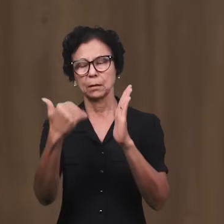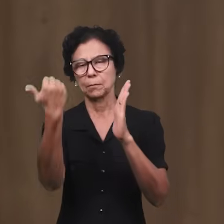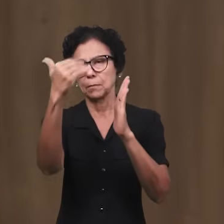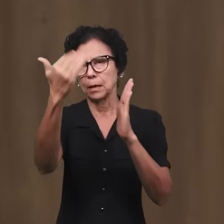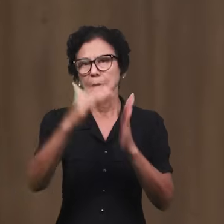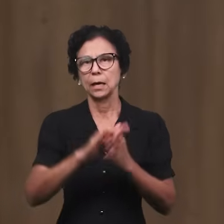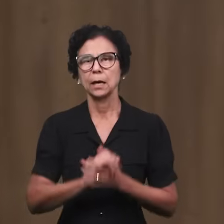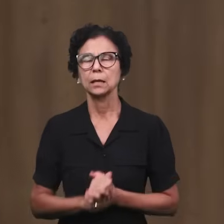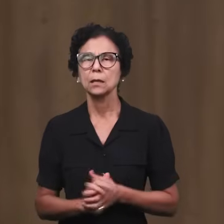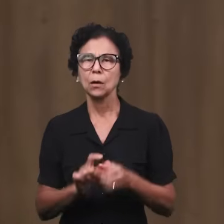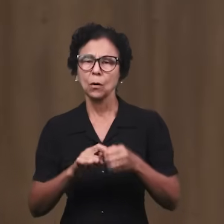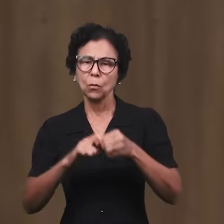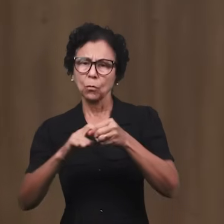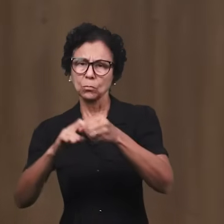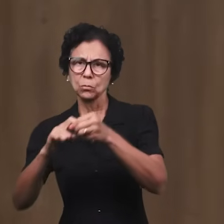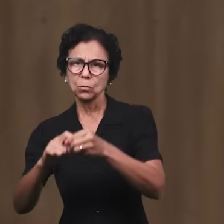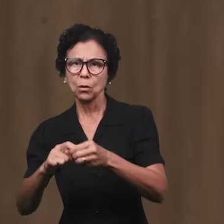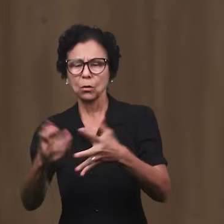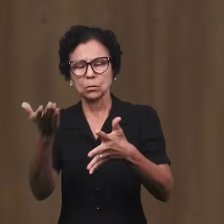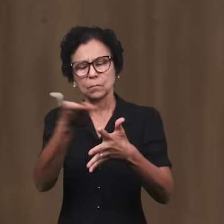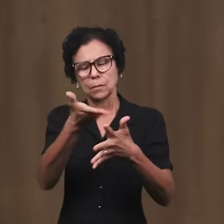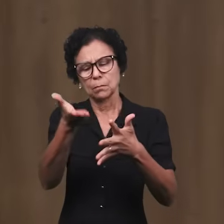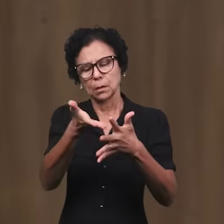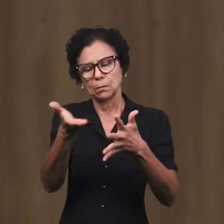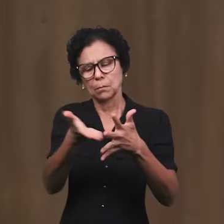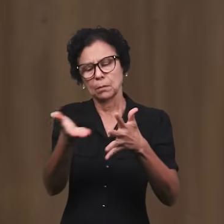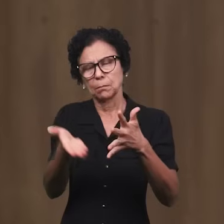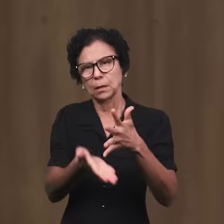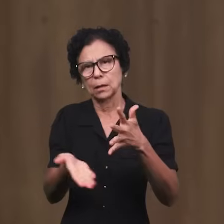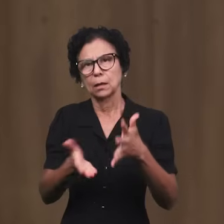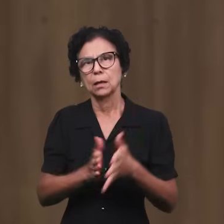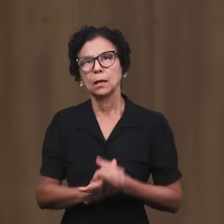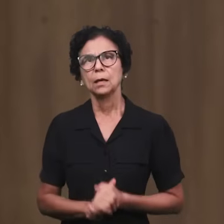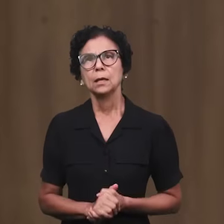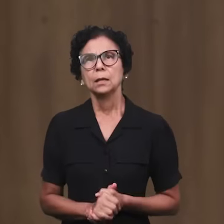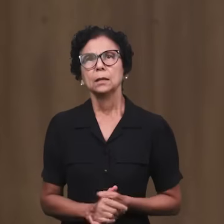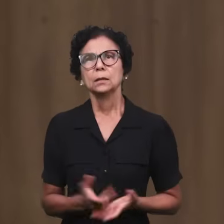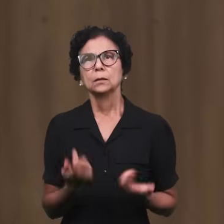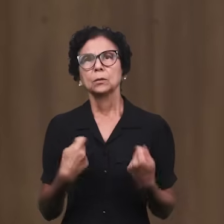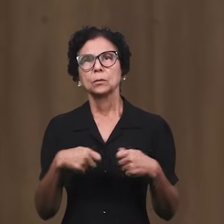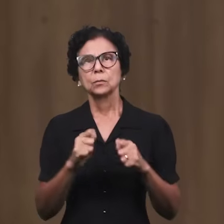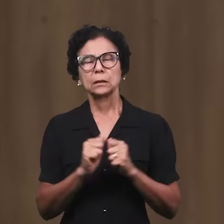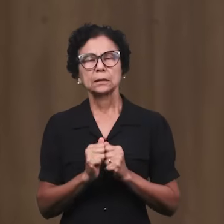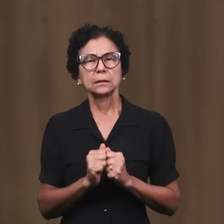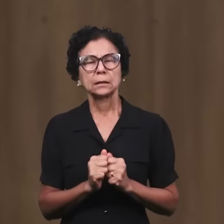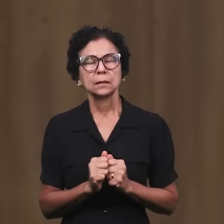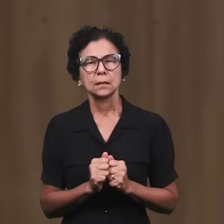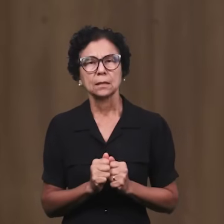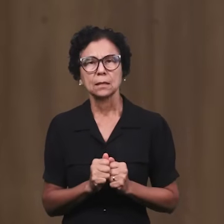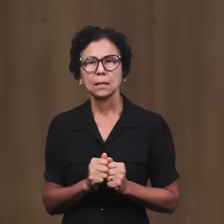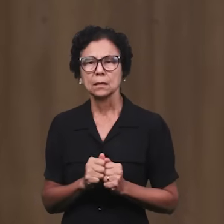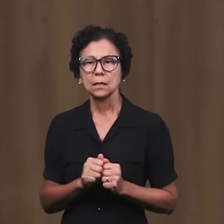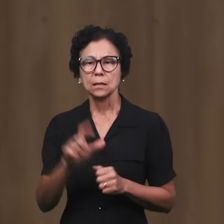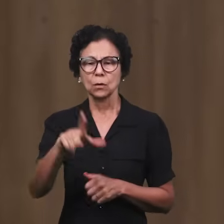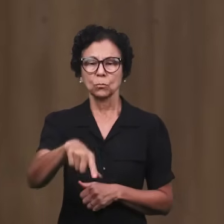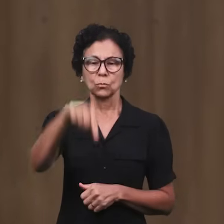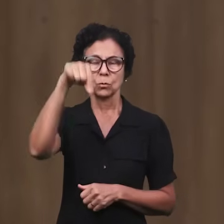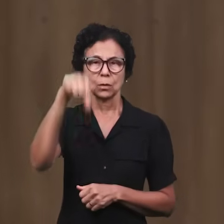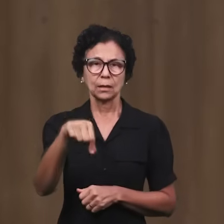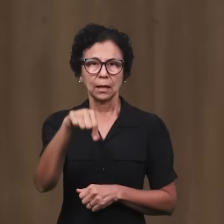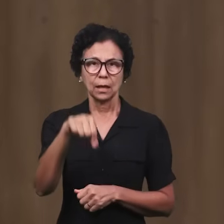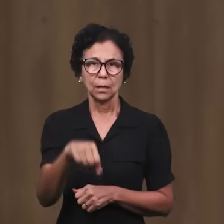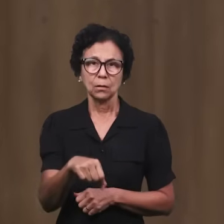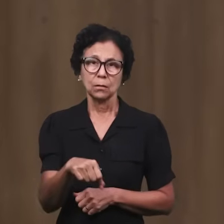vai pagando de forma parcelada, né? Você não precisa ter... O consórcio não é de imediato, mas você se programa para